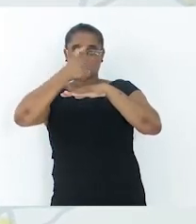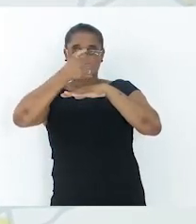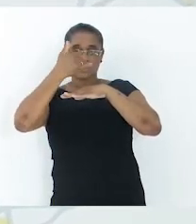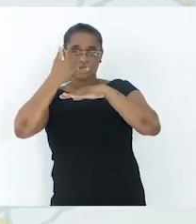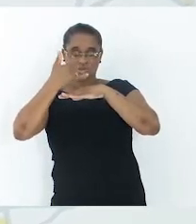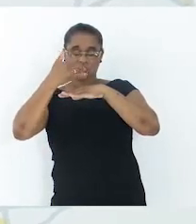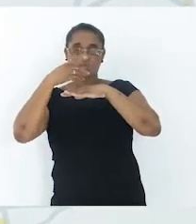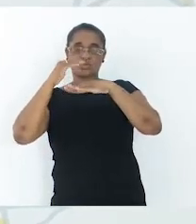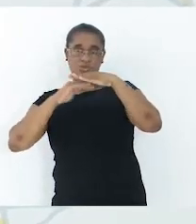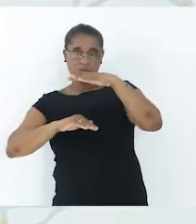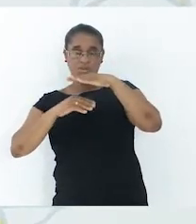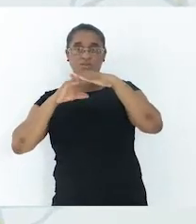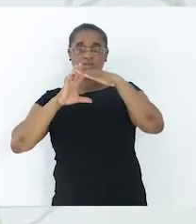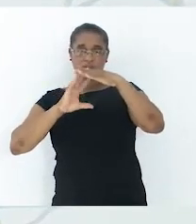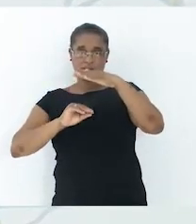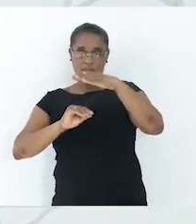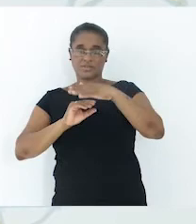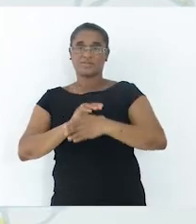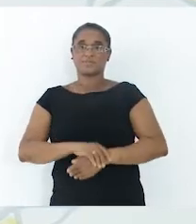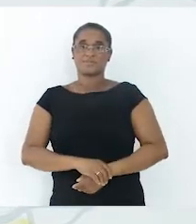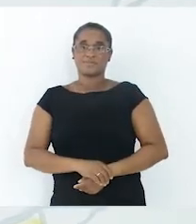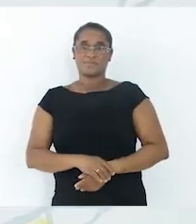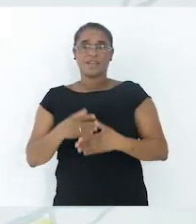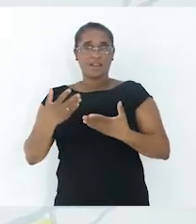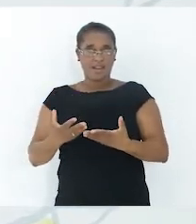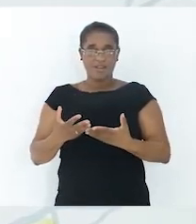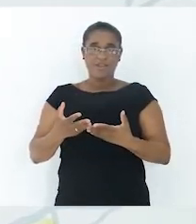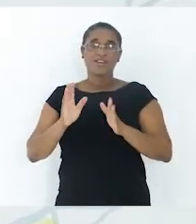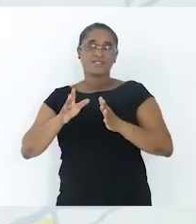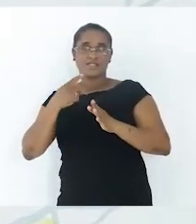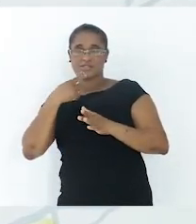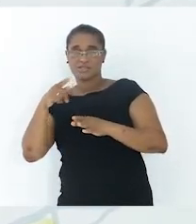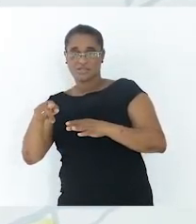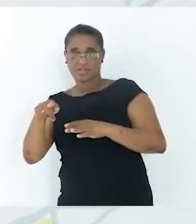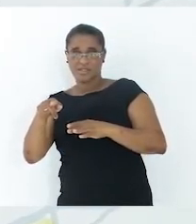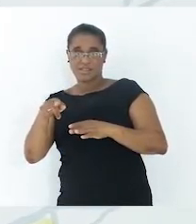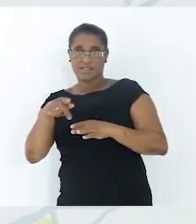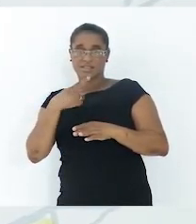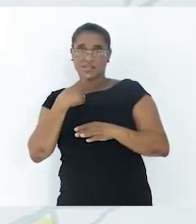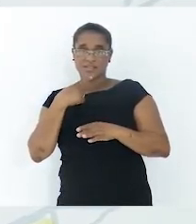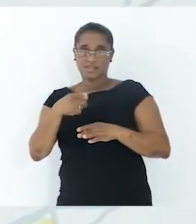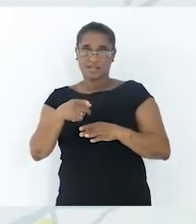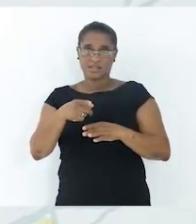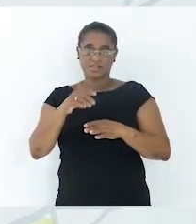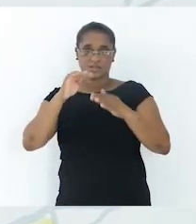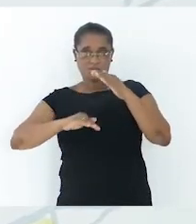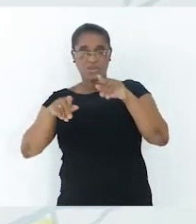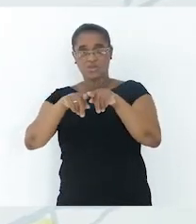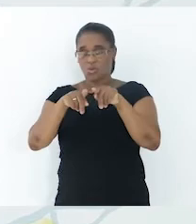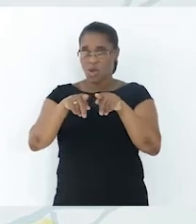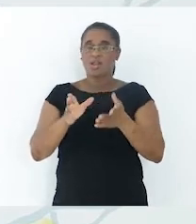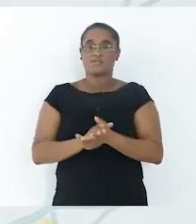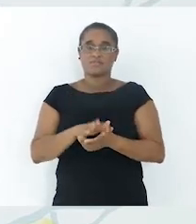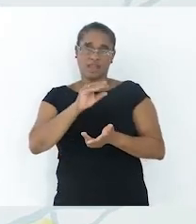52 sobre 10. Já tem denominadores iguais. Agora, de acordo com a